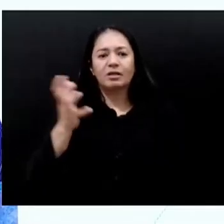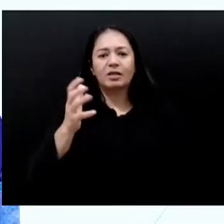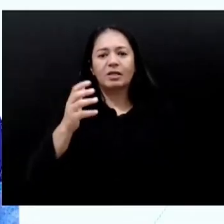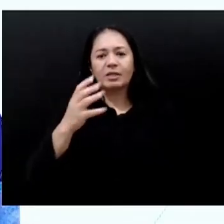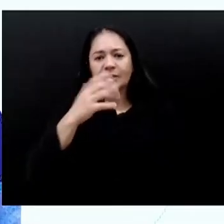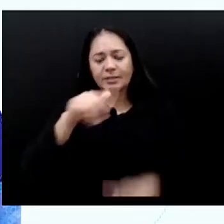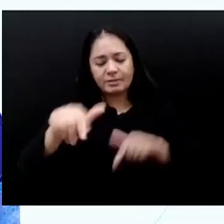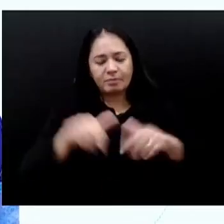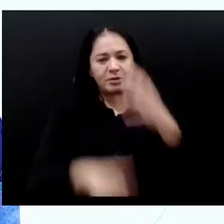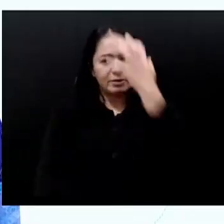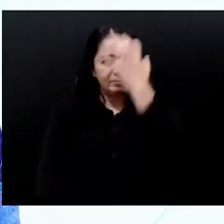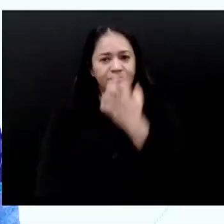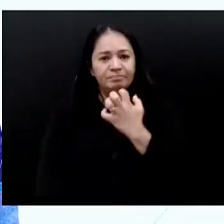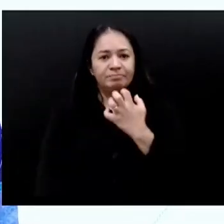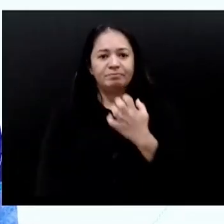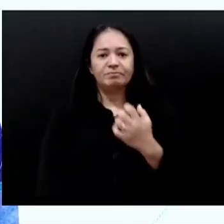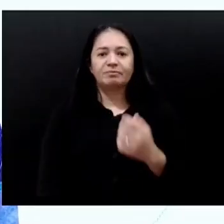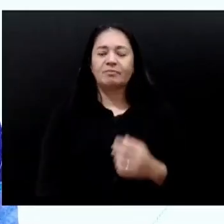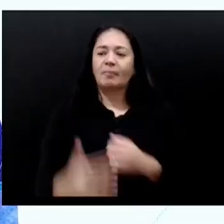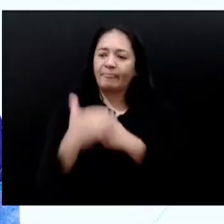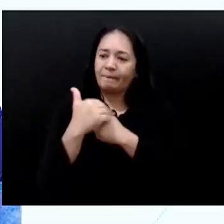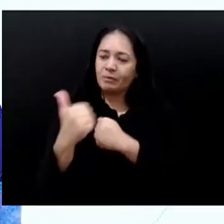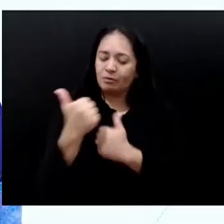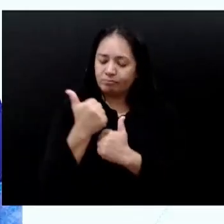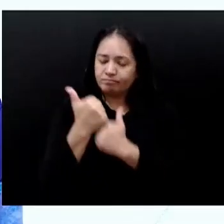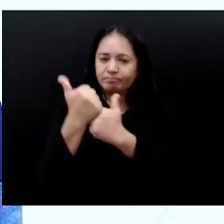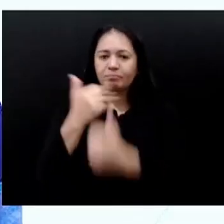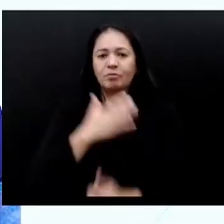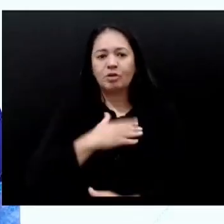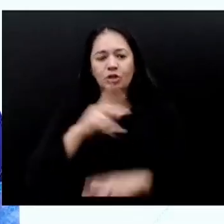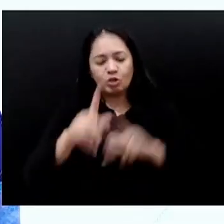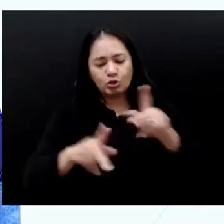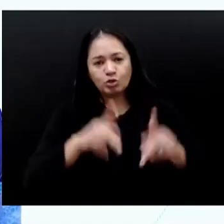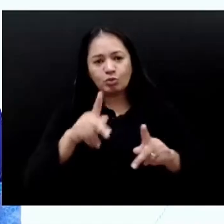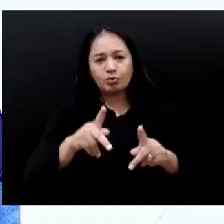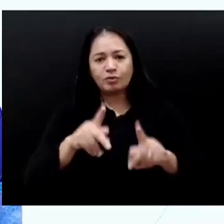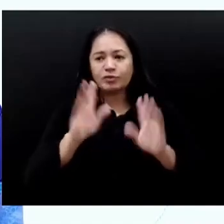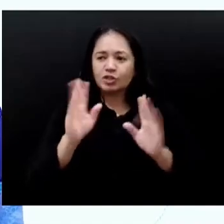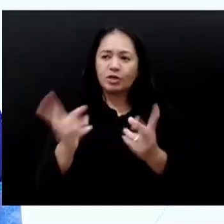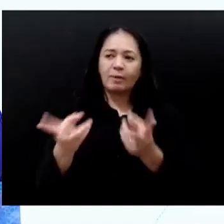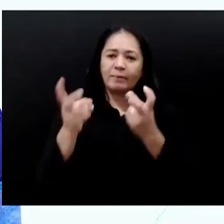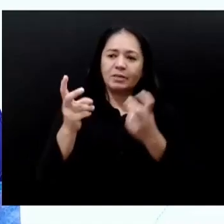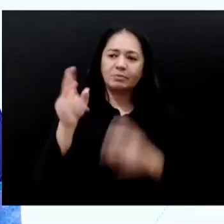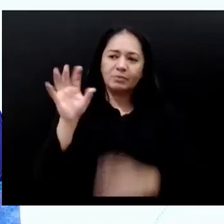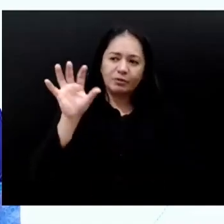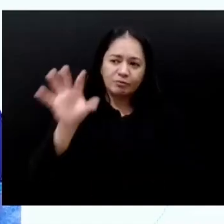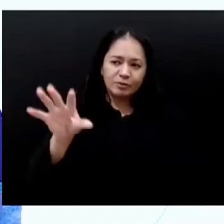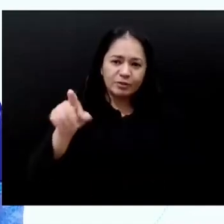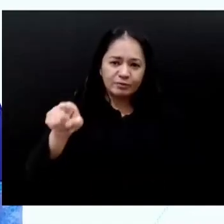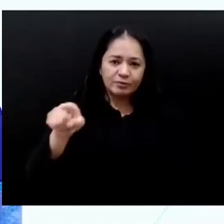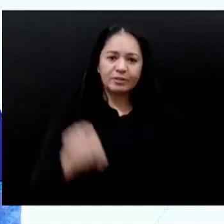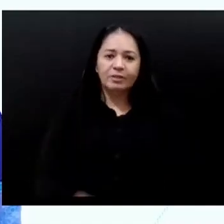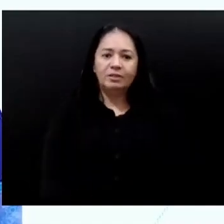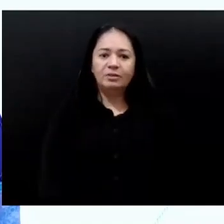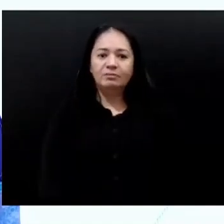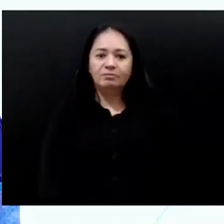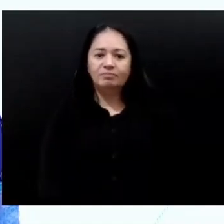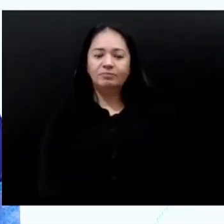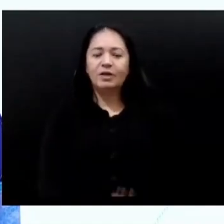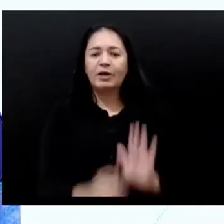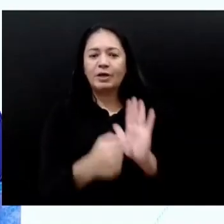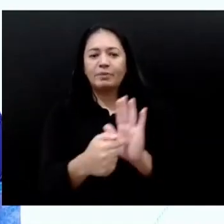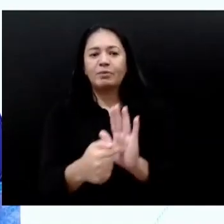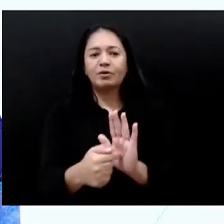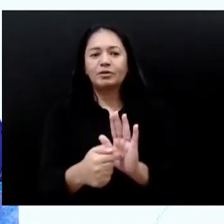Então, conte sempre com o apoio da população, que tem reconhecido isso em você, né? E mostra isso através do voto, sempre